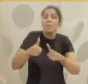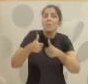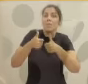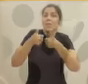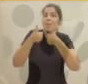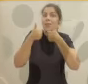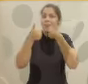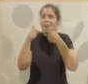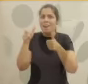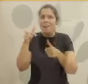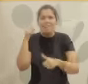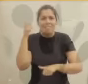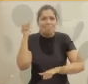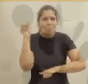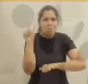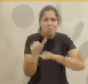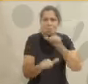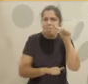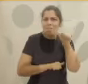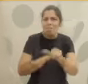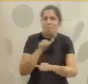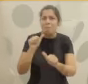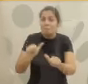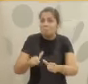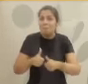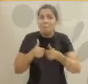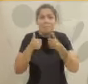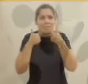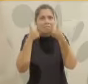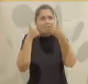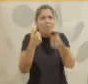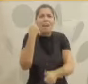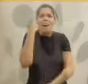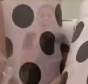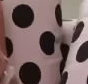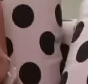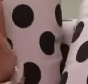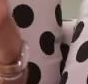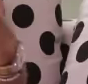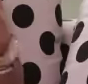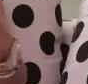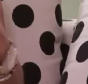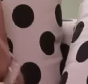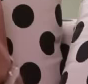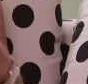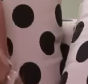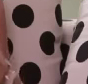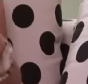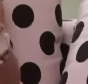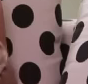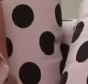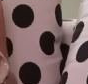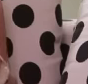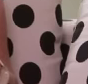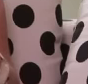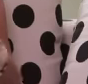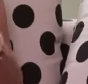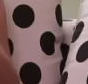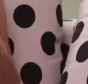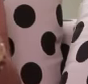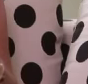eu ficava com ele no quarto, três, quatro dias, um contato com ele, 24 horas, eu via